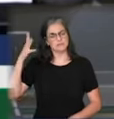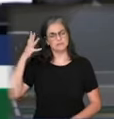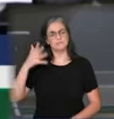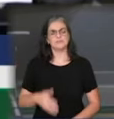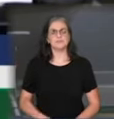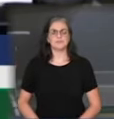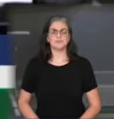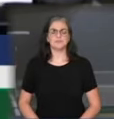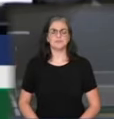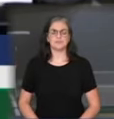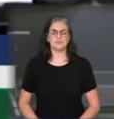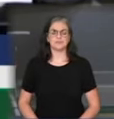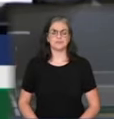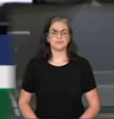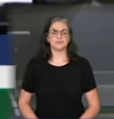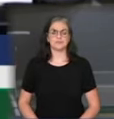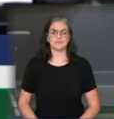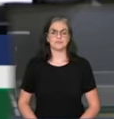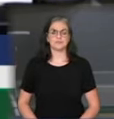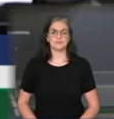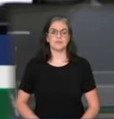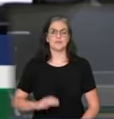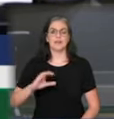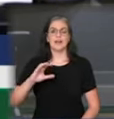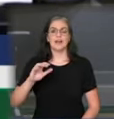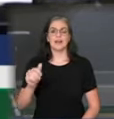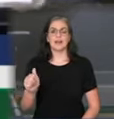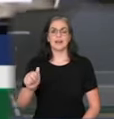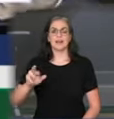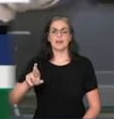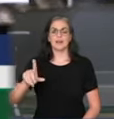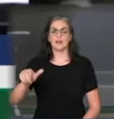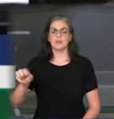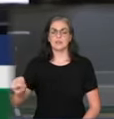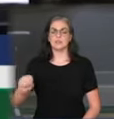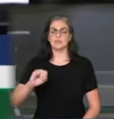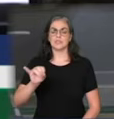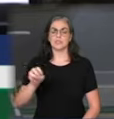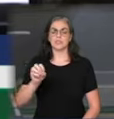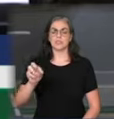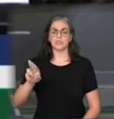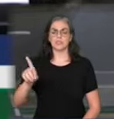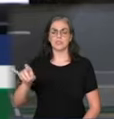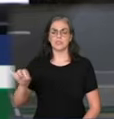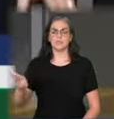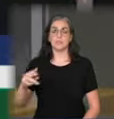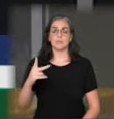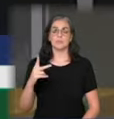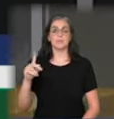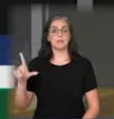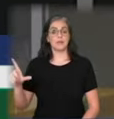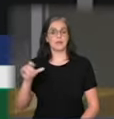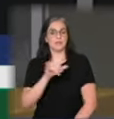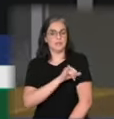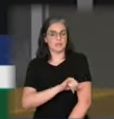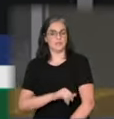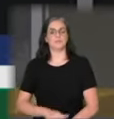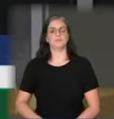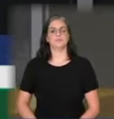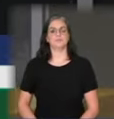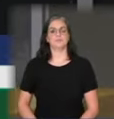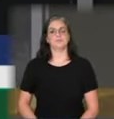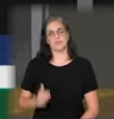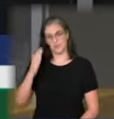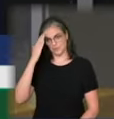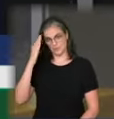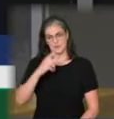Com a palavra o deputado Carlos Jordi, PL do Estado do Rio de Janeiro. Obrigado, senhor presidente. Bom, mais um ataque